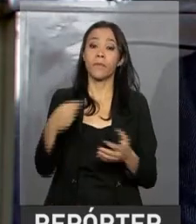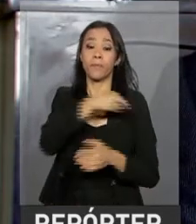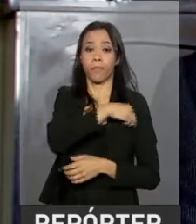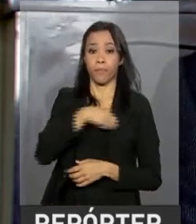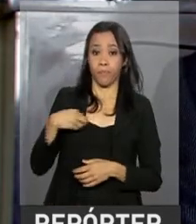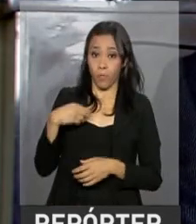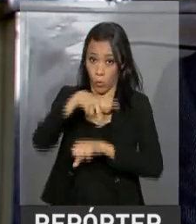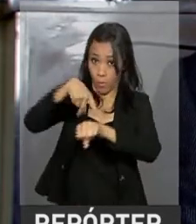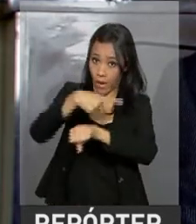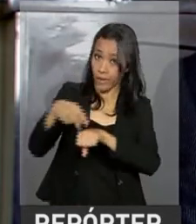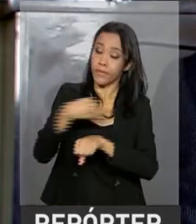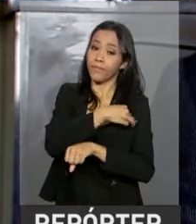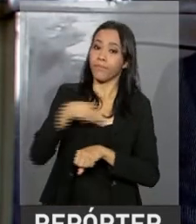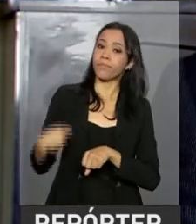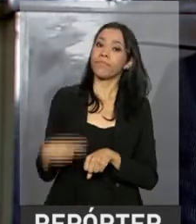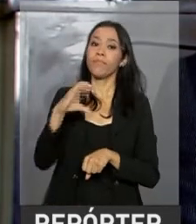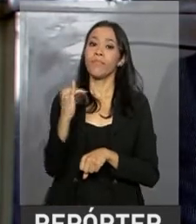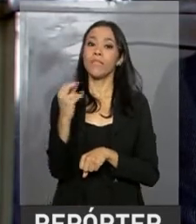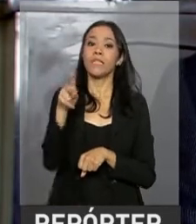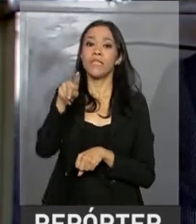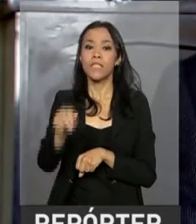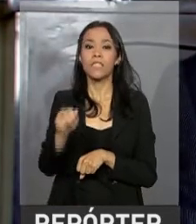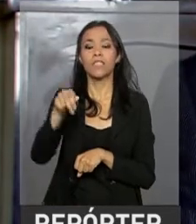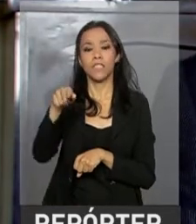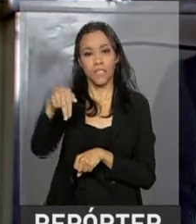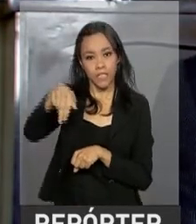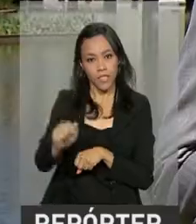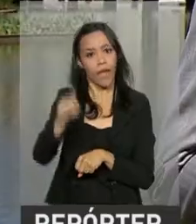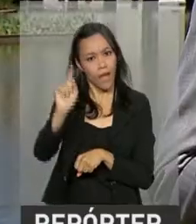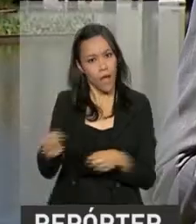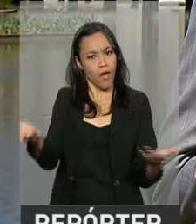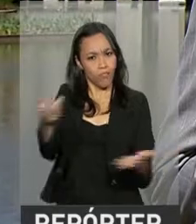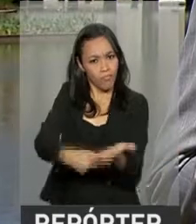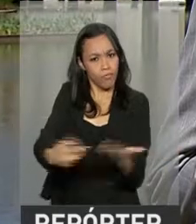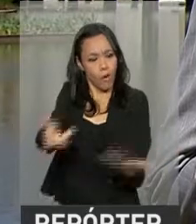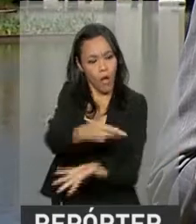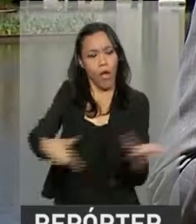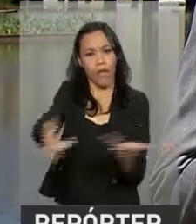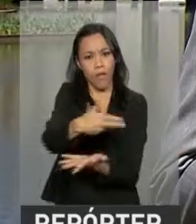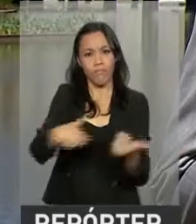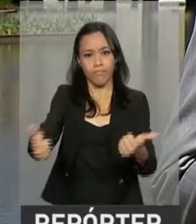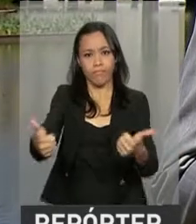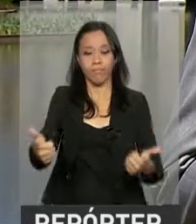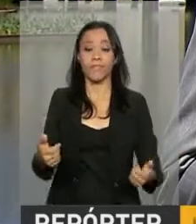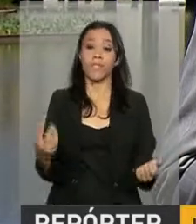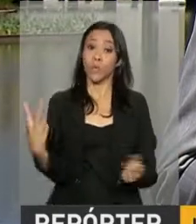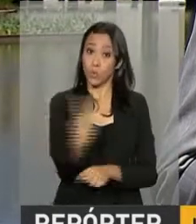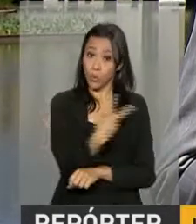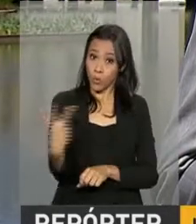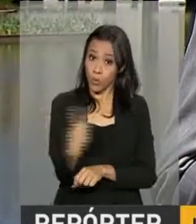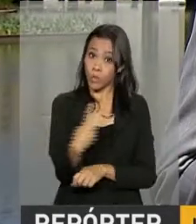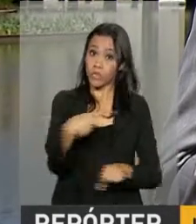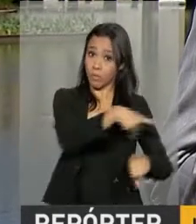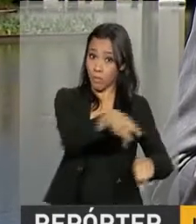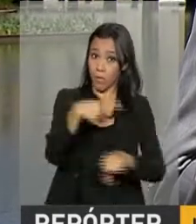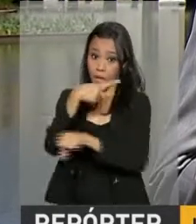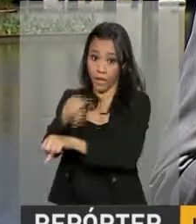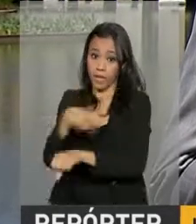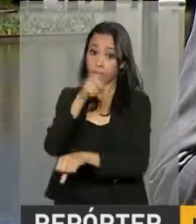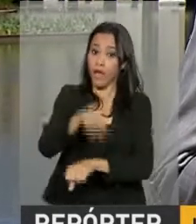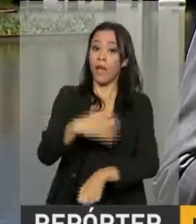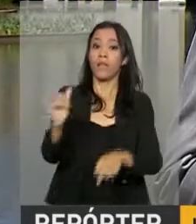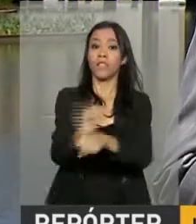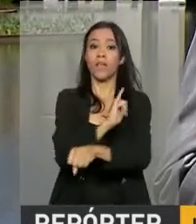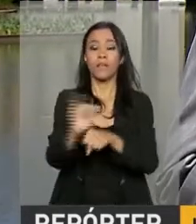China é digamos o parceiro mais promissor na diplomacia a parceria entre os dois países hoje é